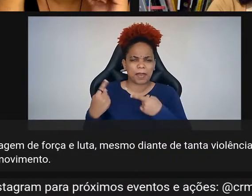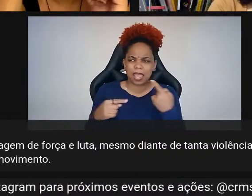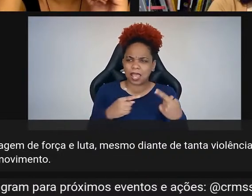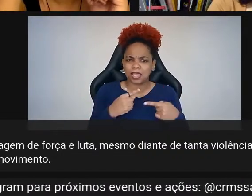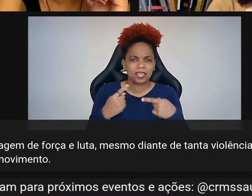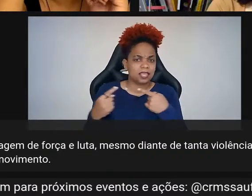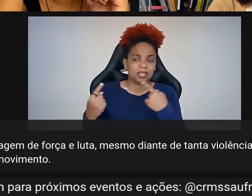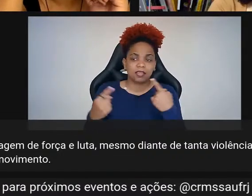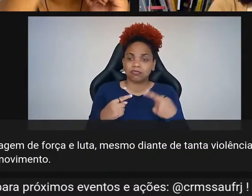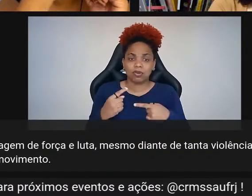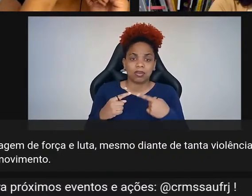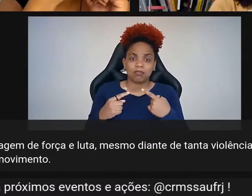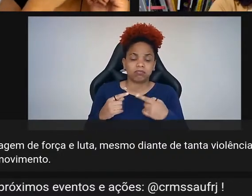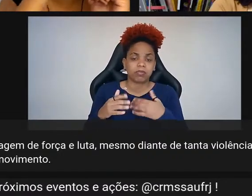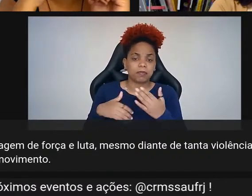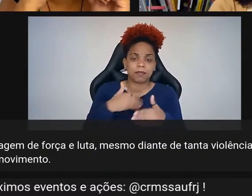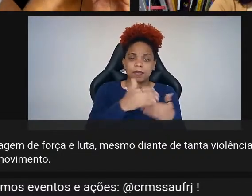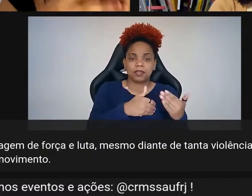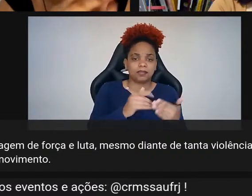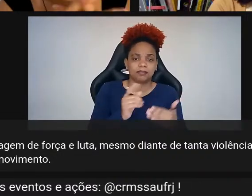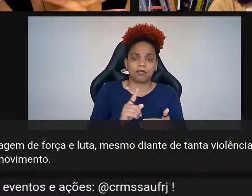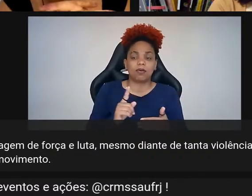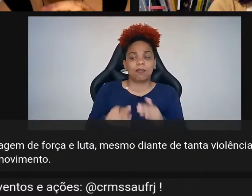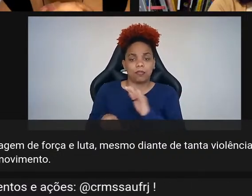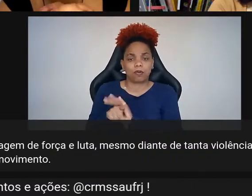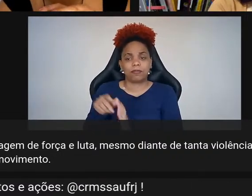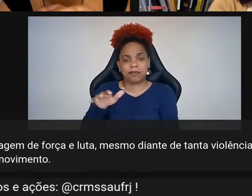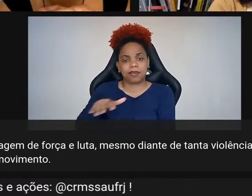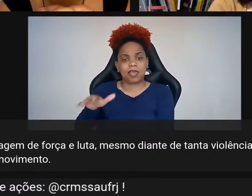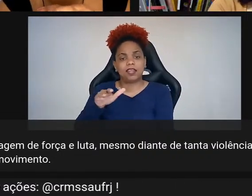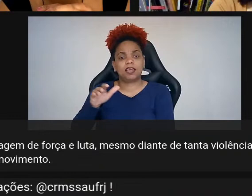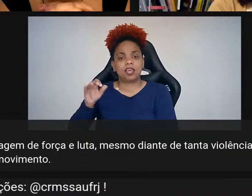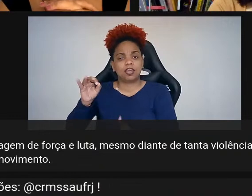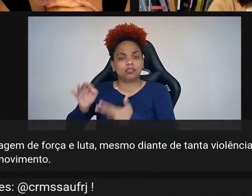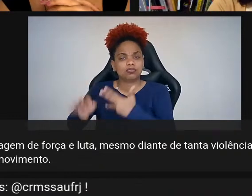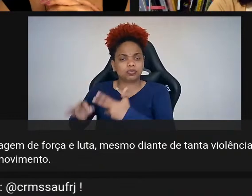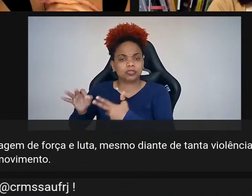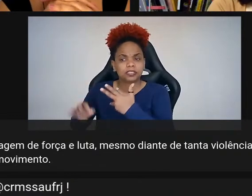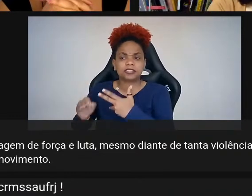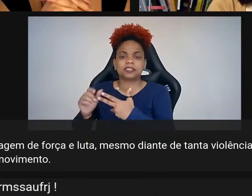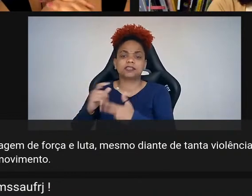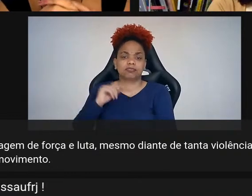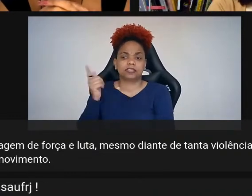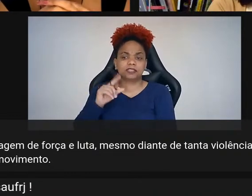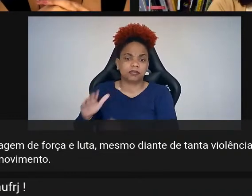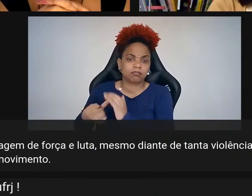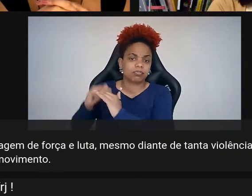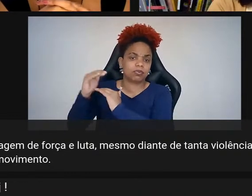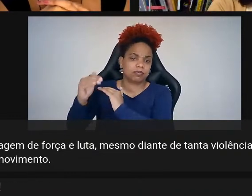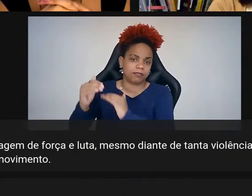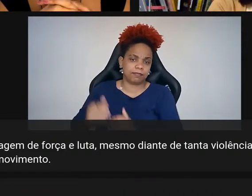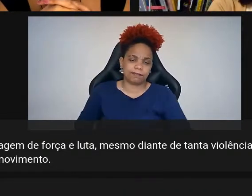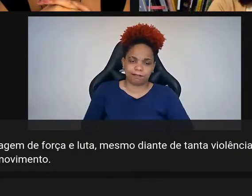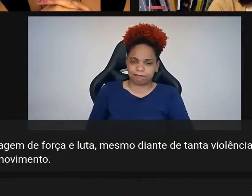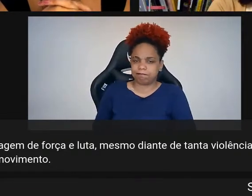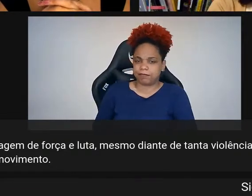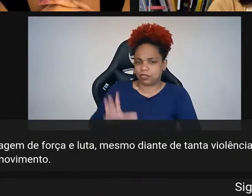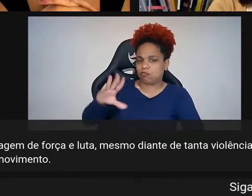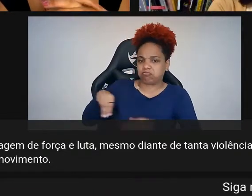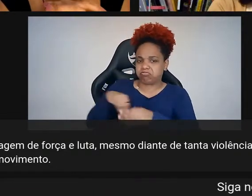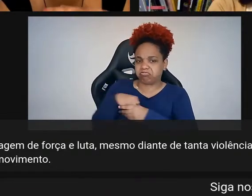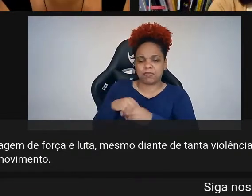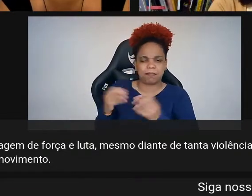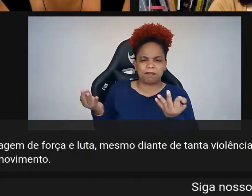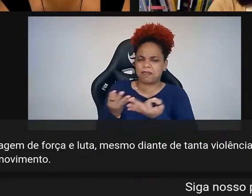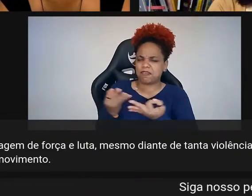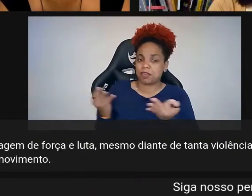judiciário que deu um passo à frente, né? Como você vê isso? Perfeita colocação, porque